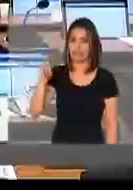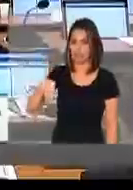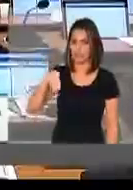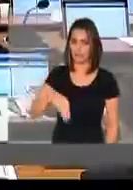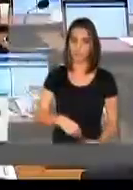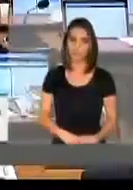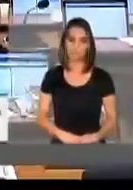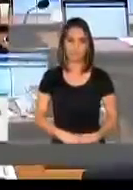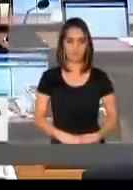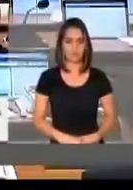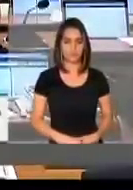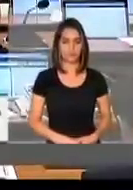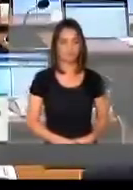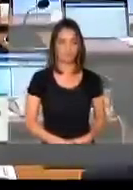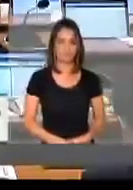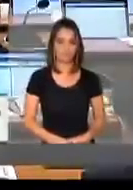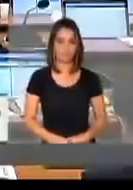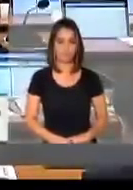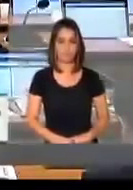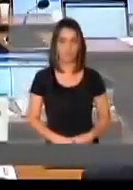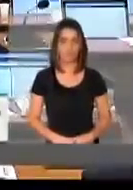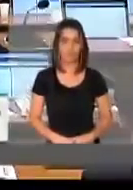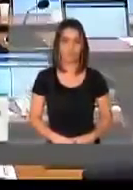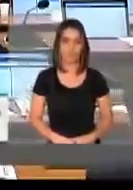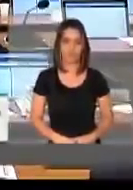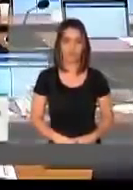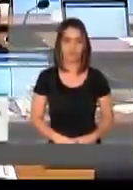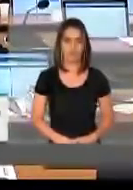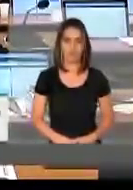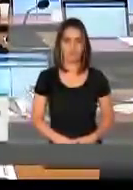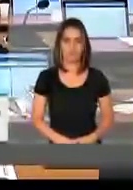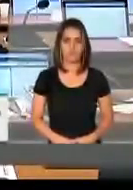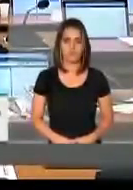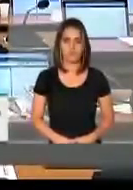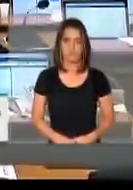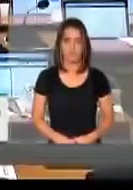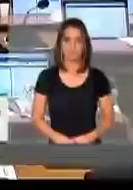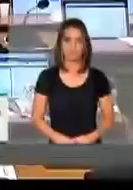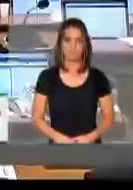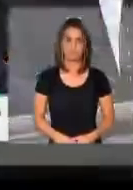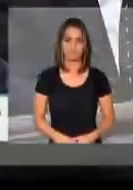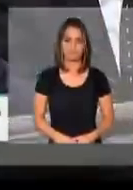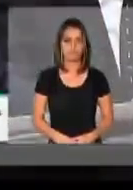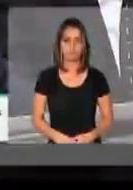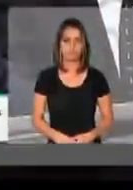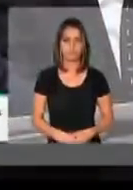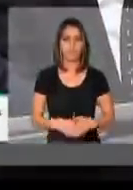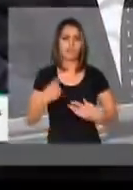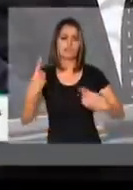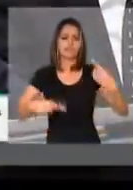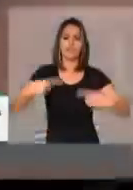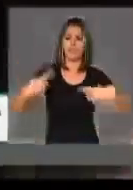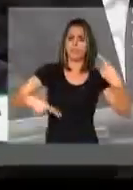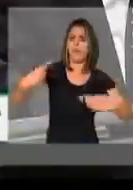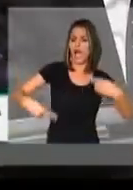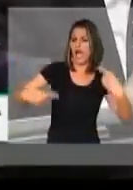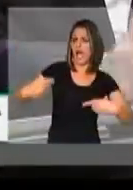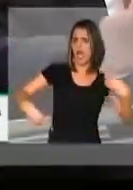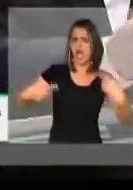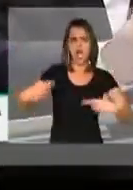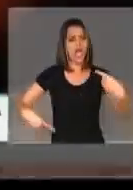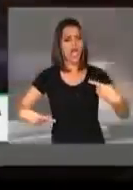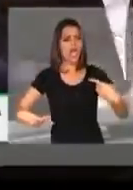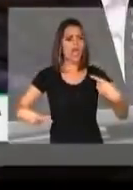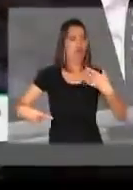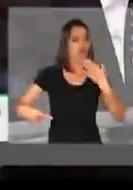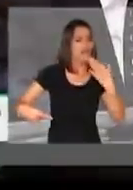Senhores deputados, o debate que se estabelece não é um simples debate de quem